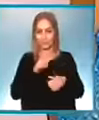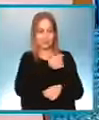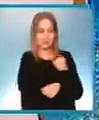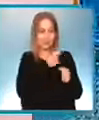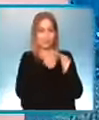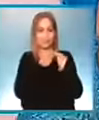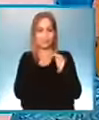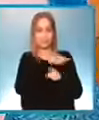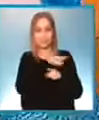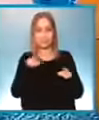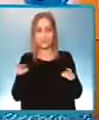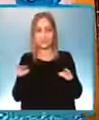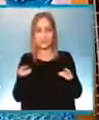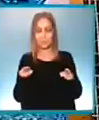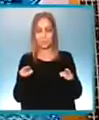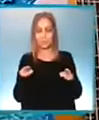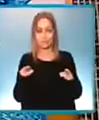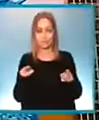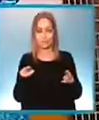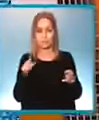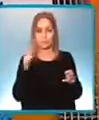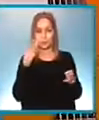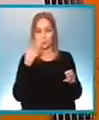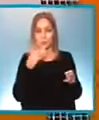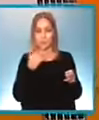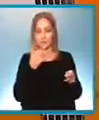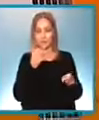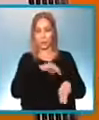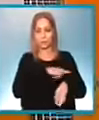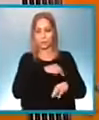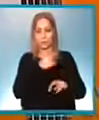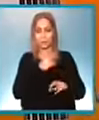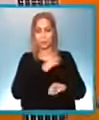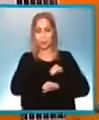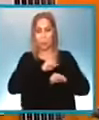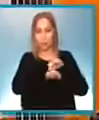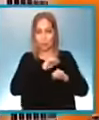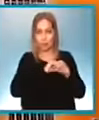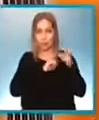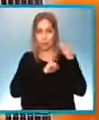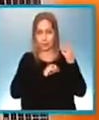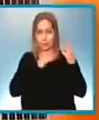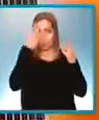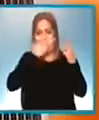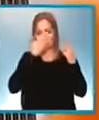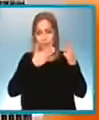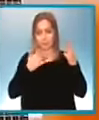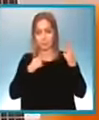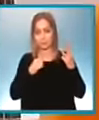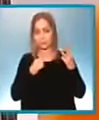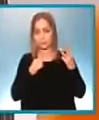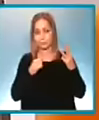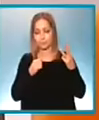porque todos estavam em baixo, tipo, um dia, 24 horas, temos bombas 3 vezes por dia, e sabes que os vizinhos 3 vezes por